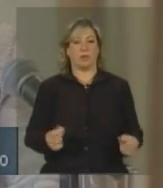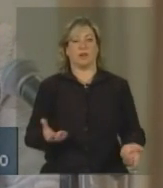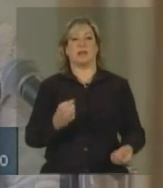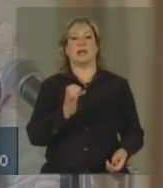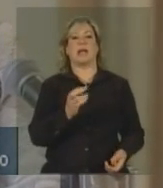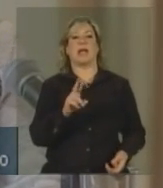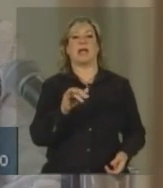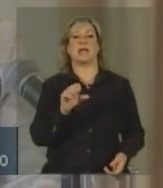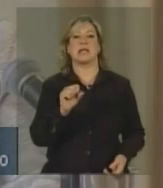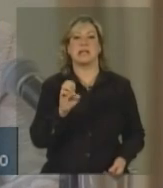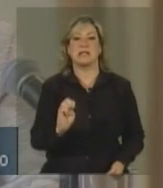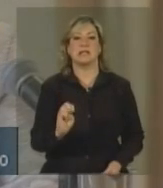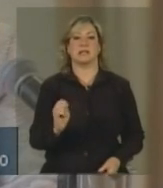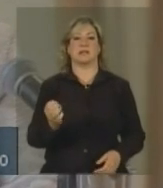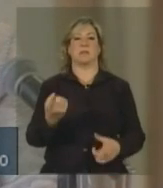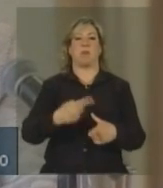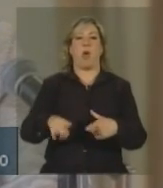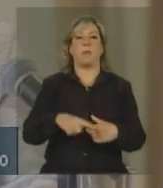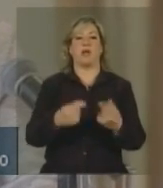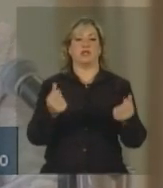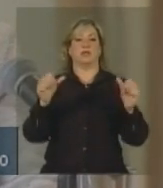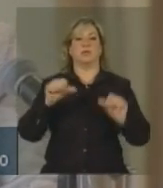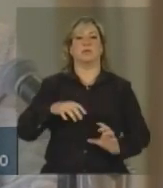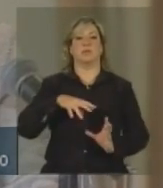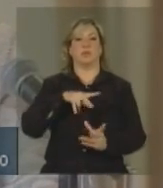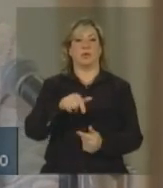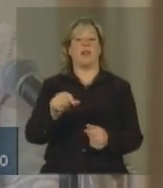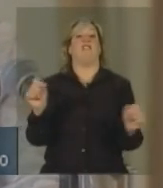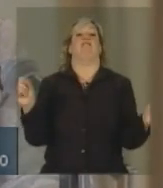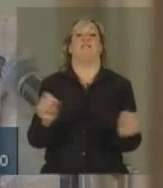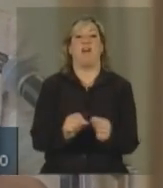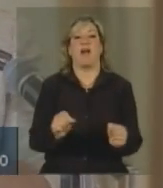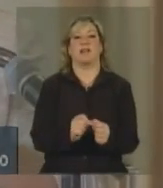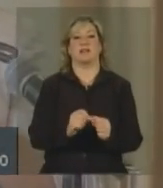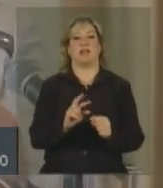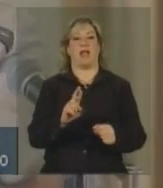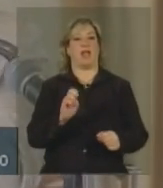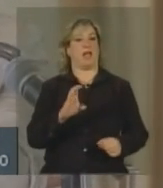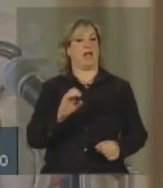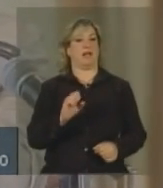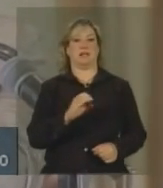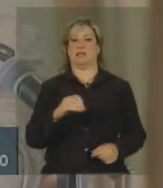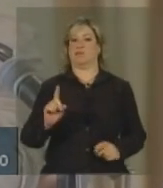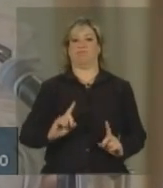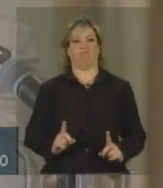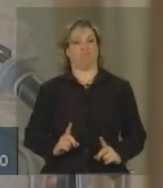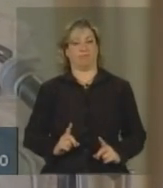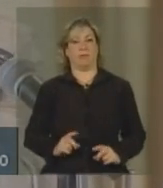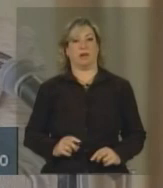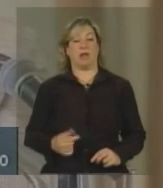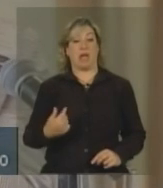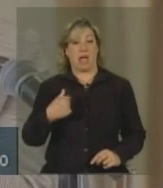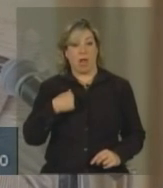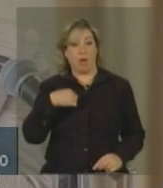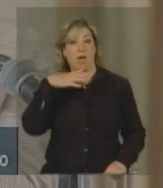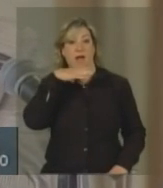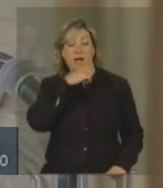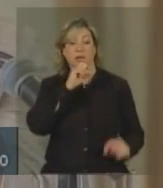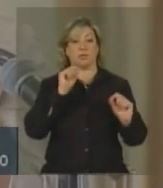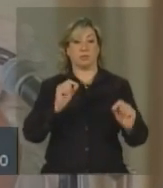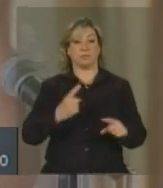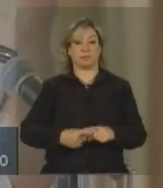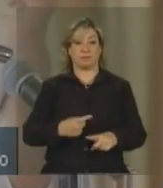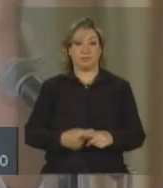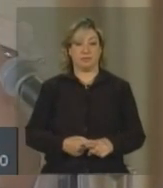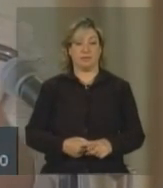crise produzindo recessão. Acho que não se sai, até porque